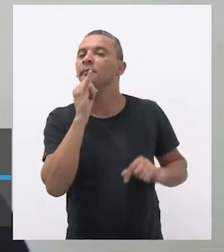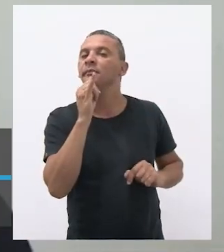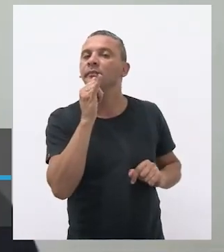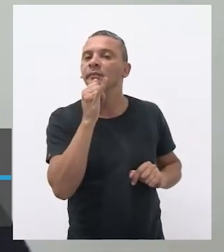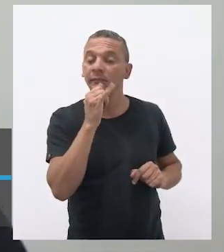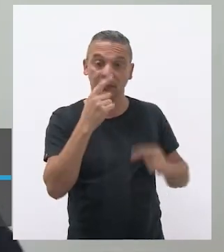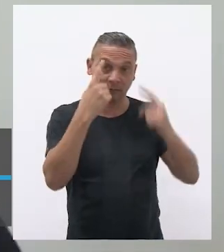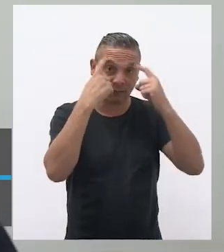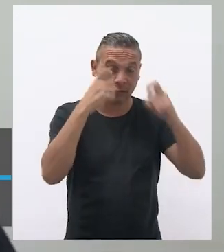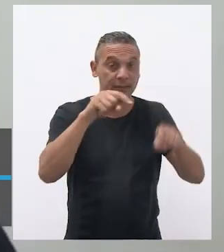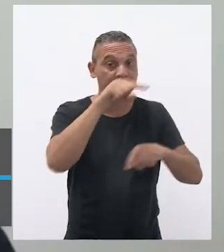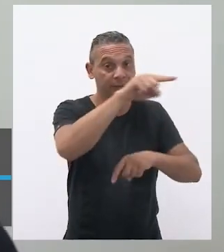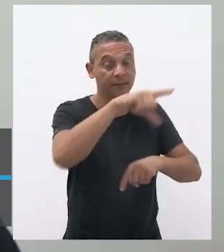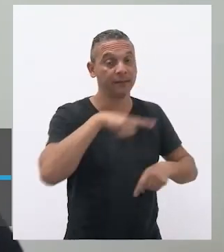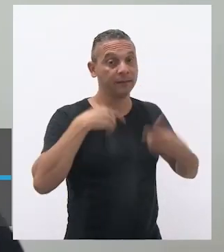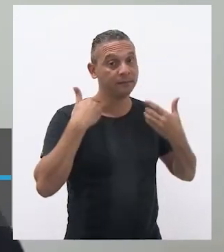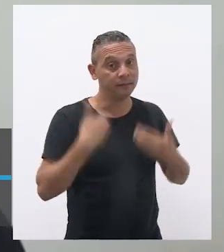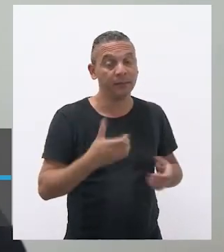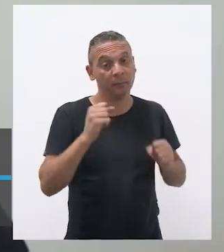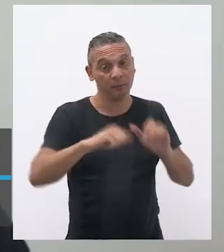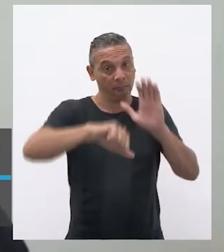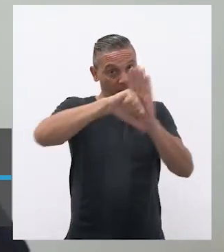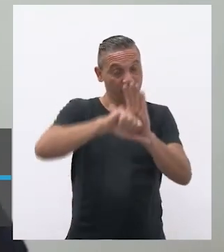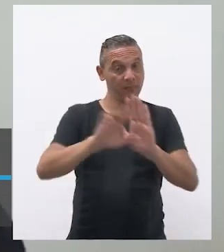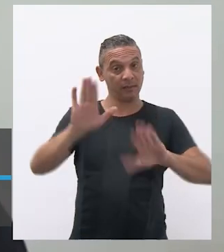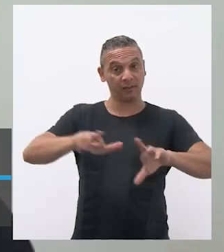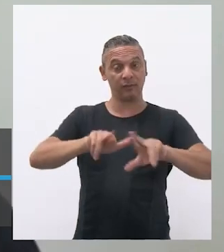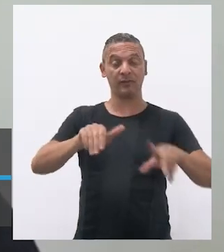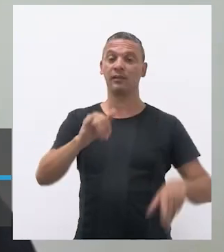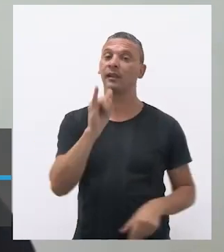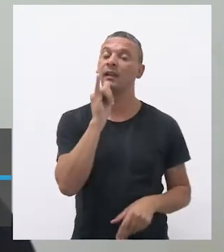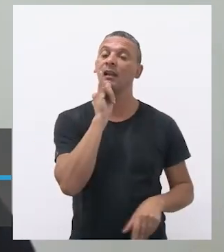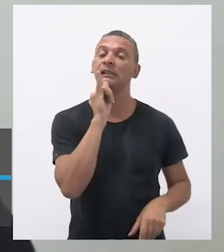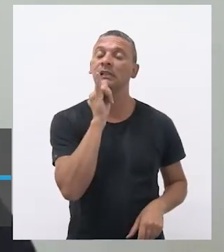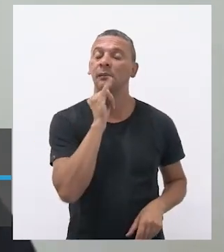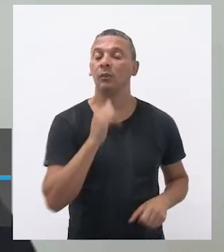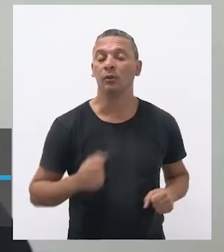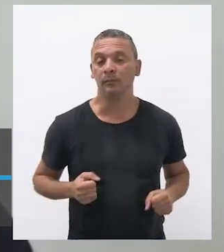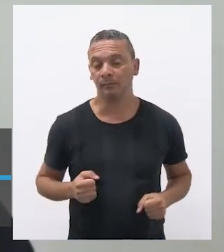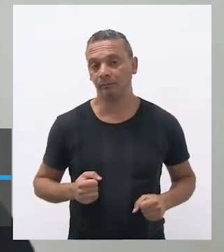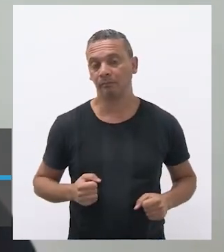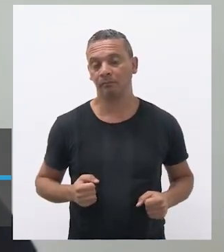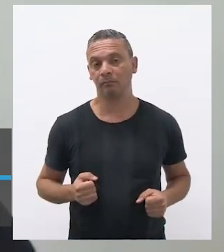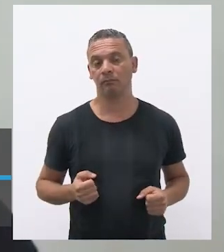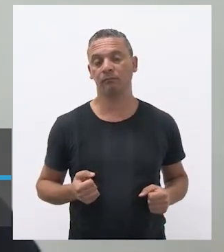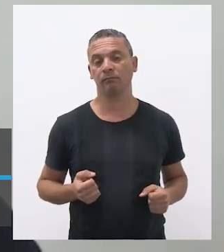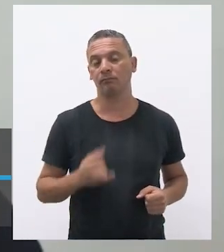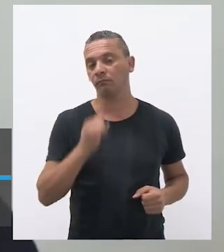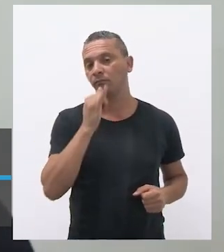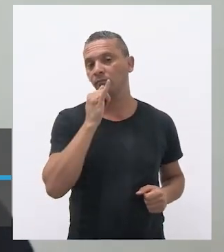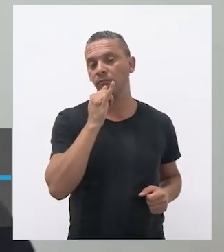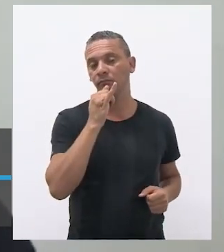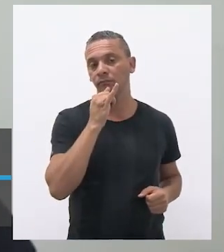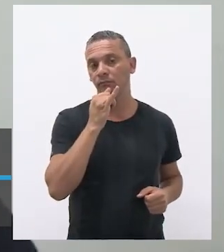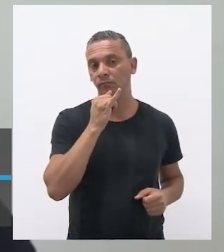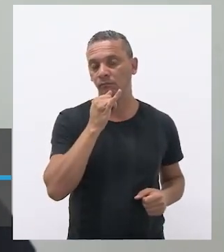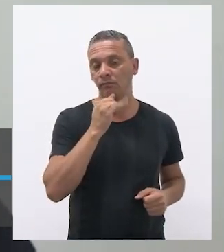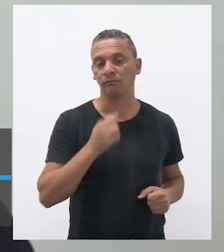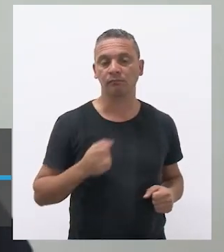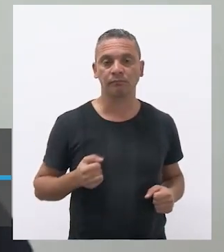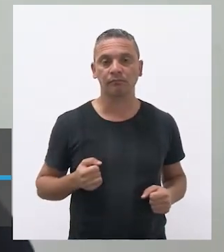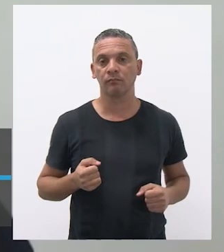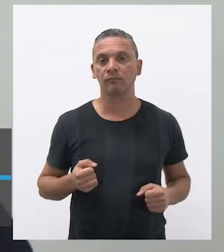né? Administração livre de seus bens e seus patrimônios, além da retenção de documentos, né? A retenção de documentos é uma coisa bem